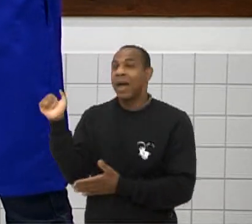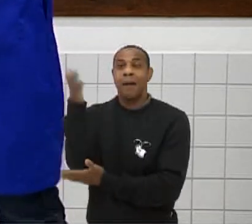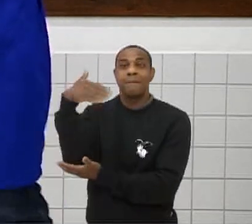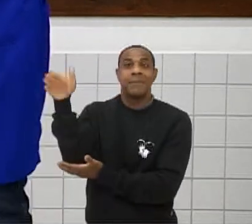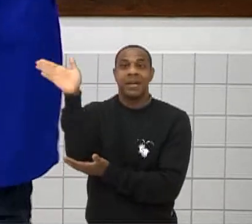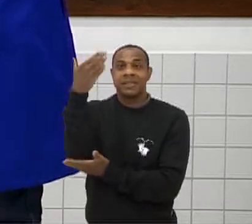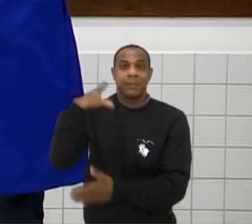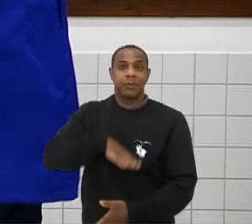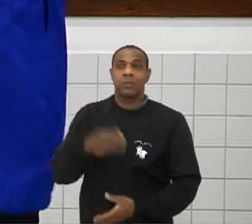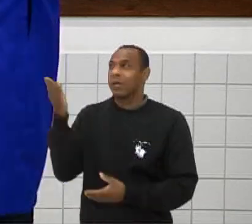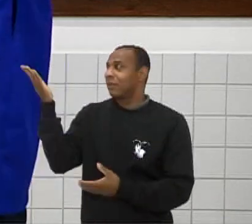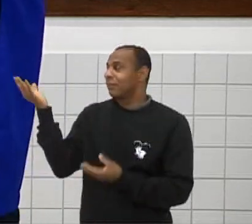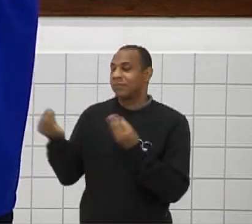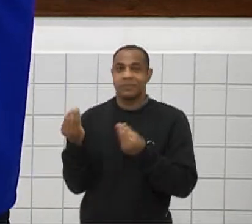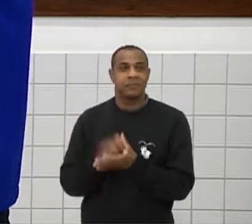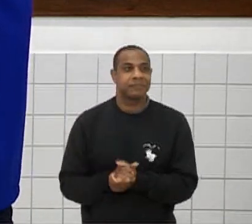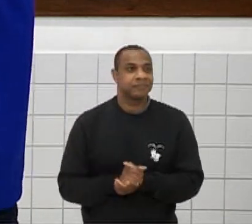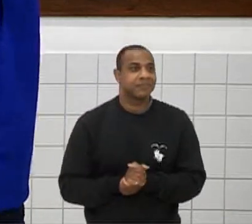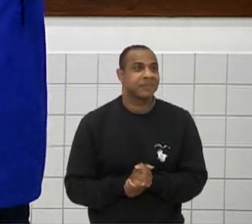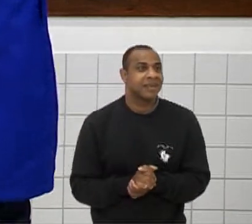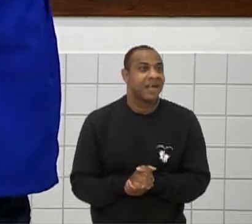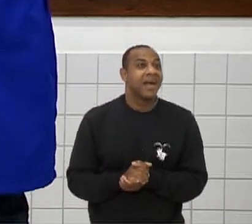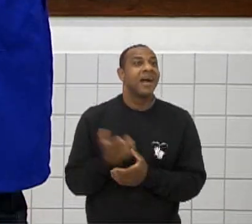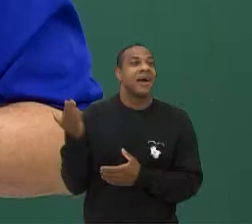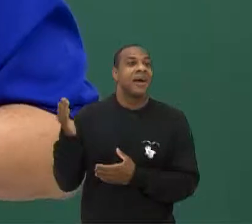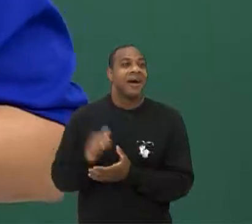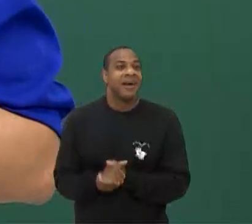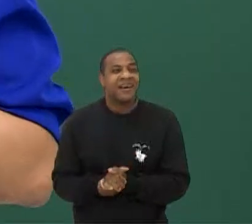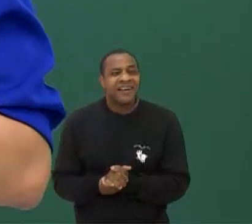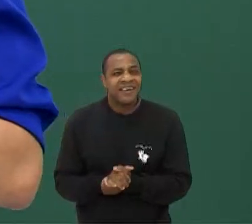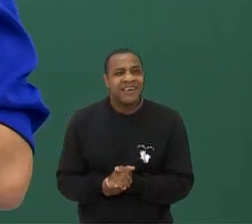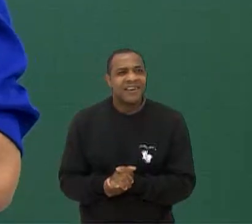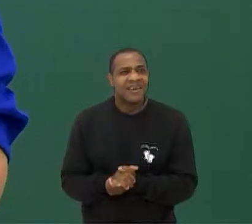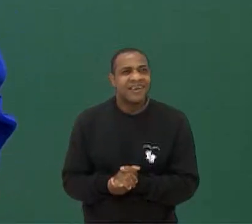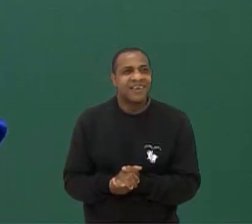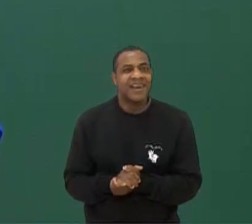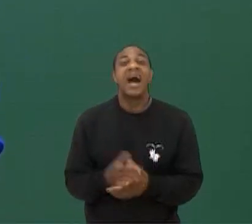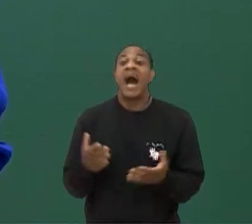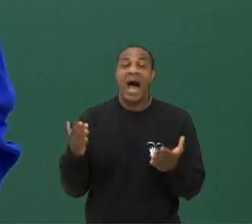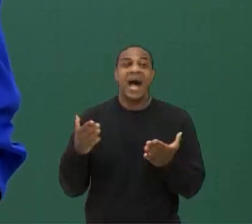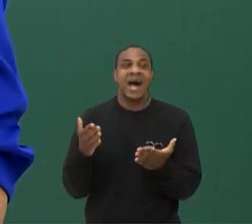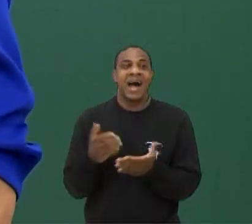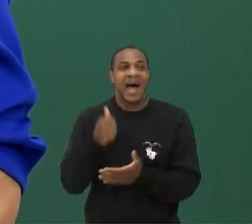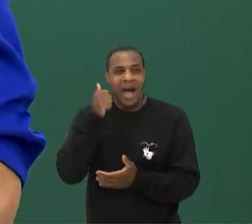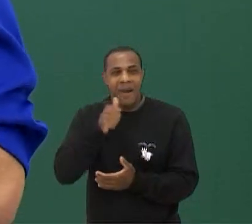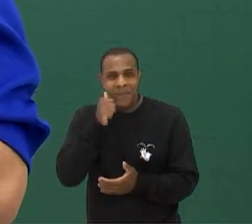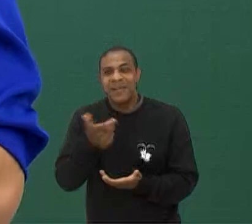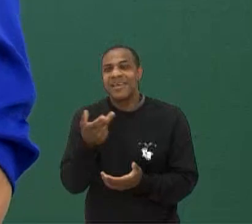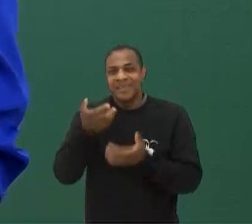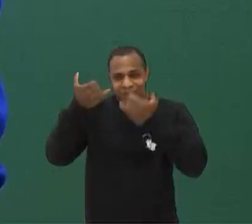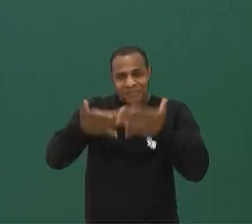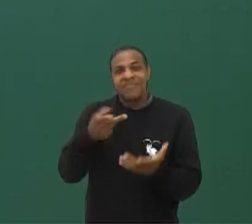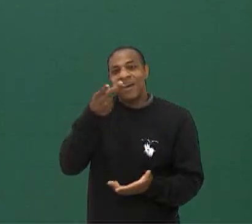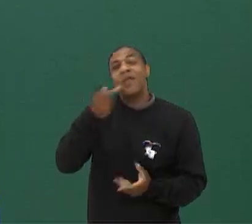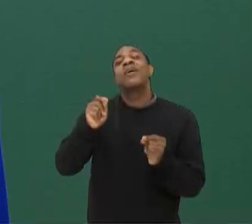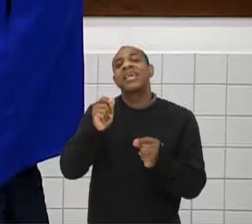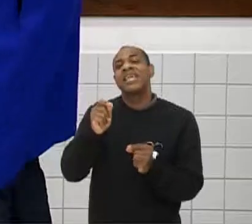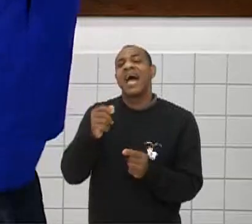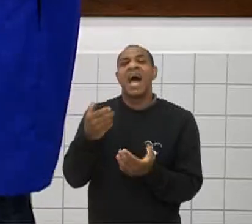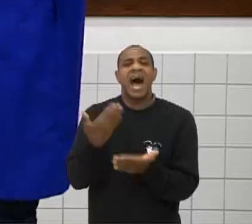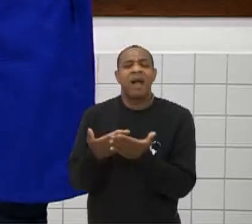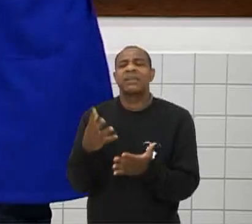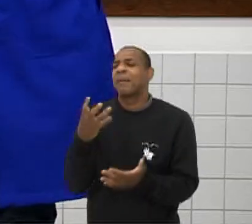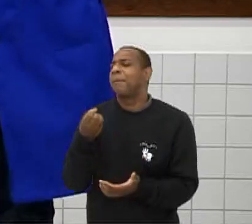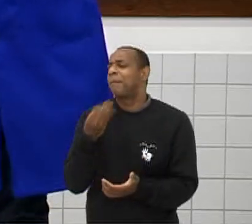a Vitória Giane, do Colégio Estadual São Judas Tadeu, de Quinta do Sol, falando que a aula tá ótima. A gente é muito bom, a gente sabe. Ó,